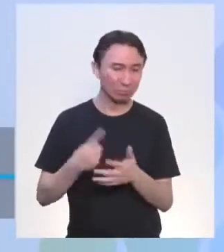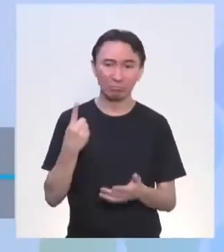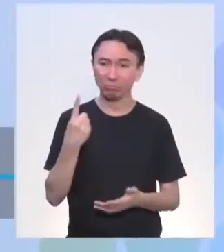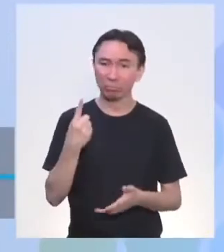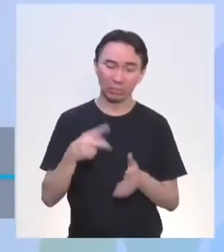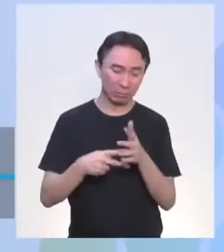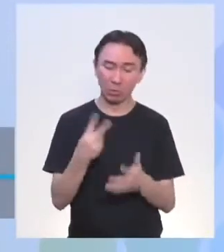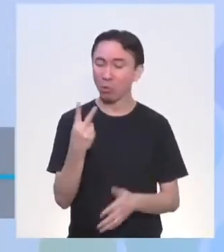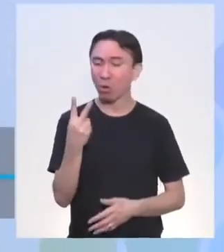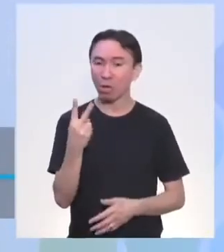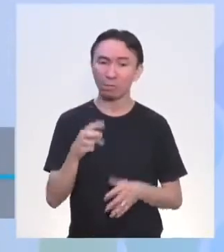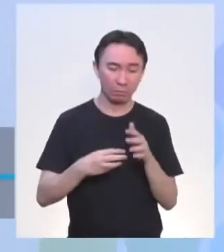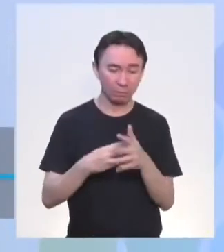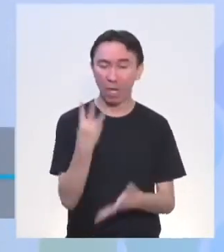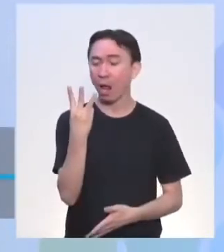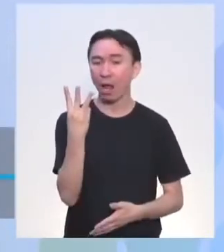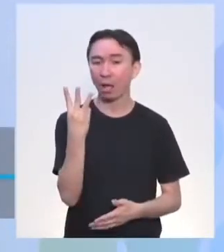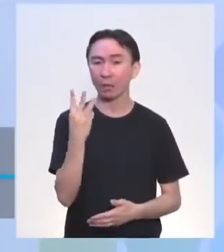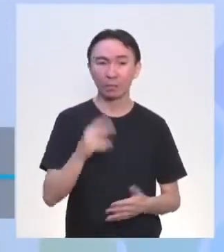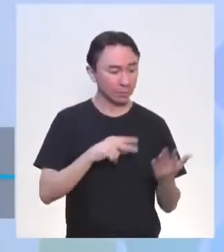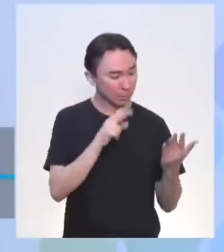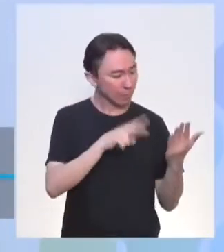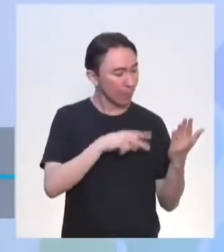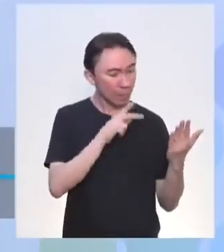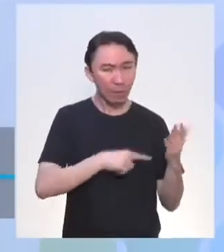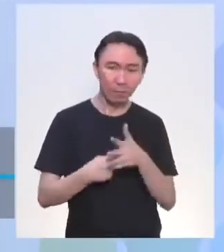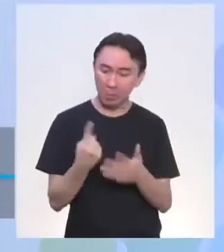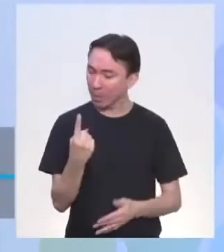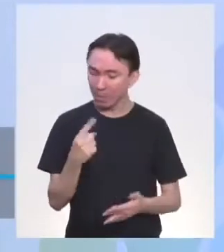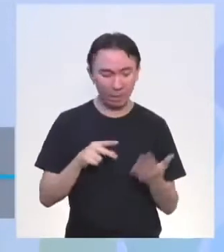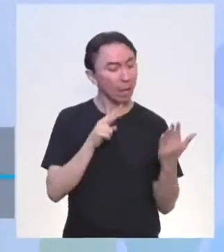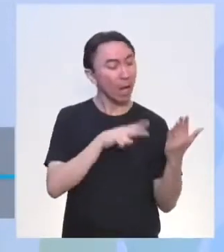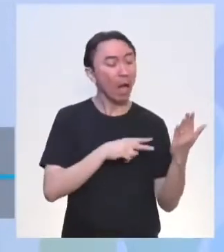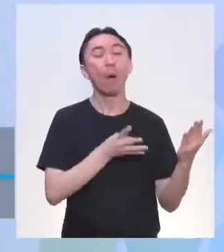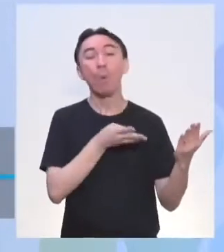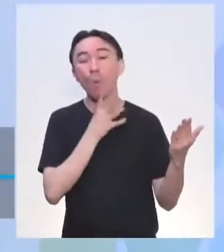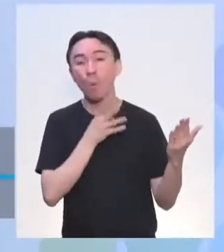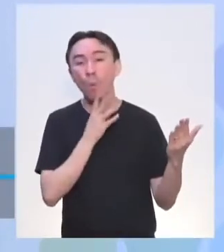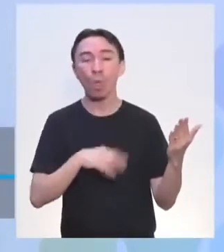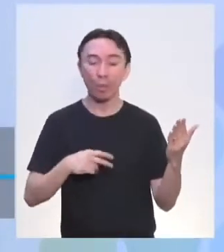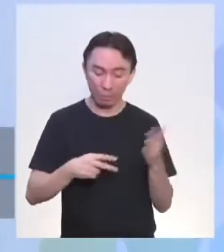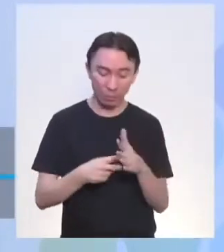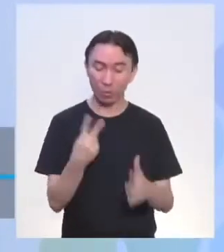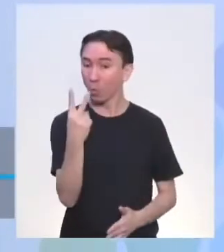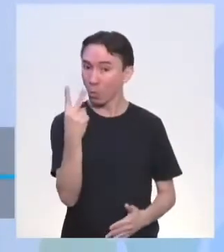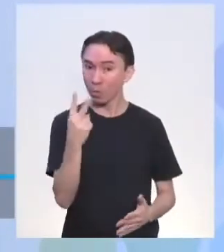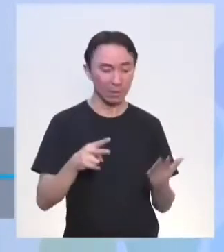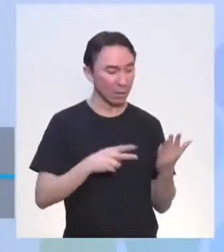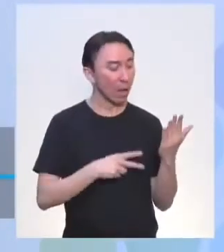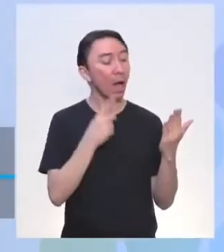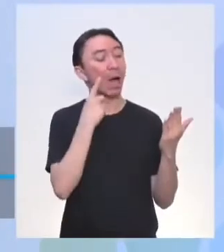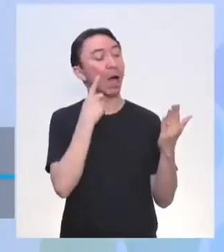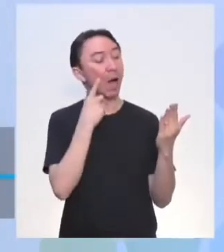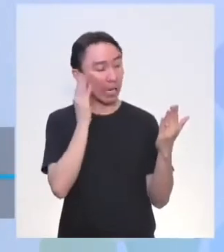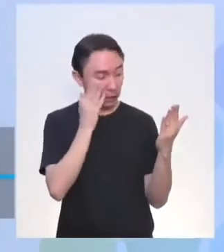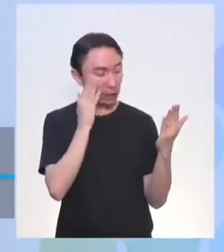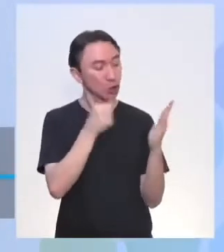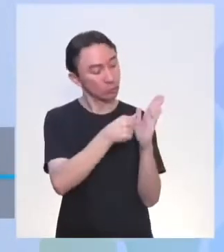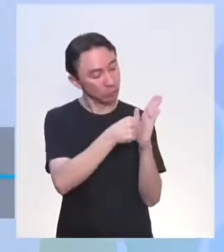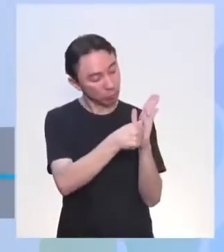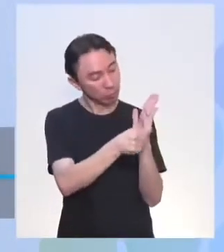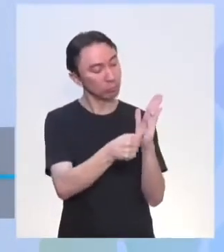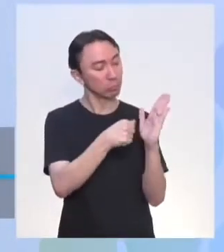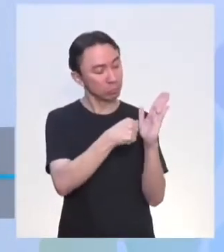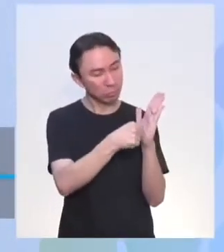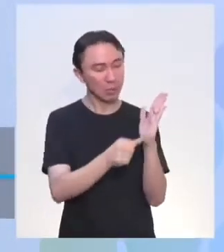uma leitura primeiro para você conhecer o texto, uma segunda você vem grifando, marcando aquilo que você compreendeu, observando as